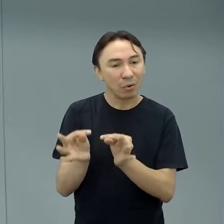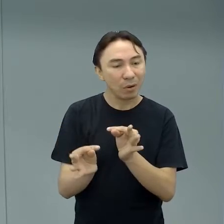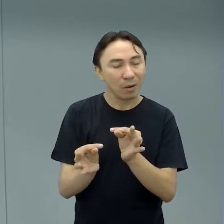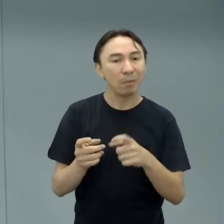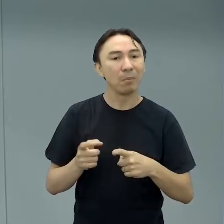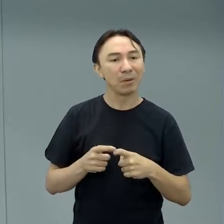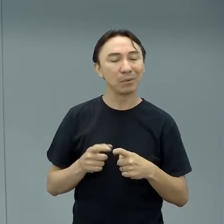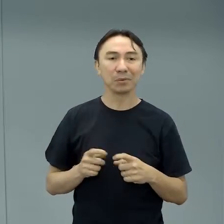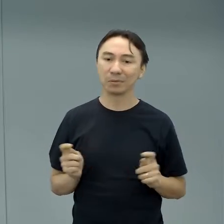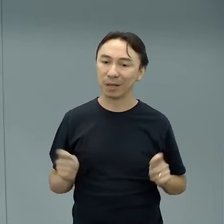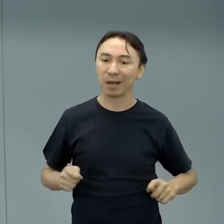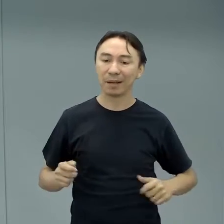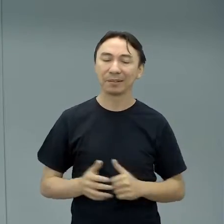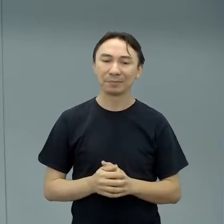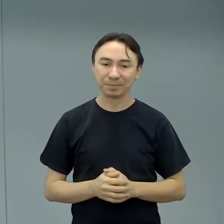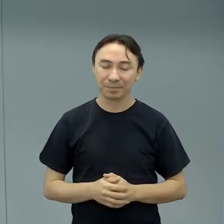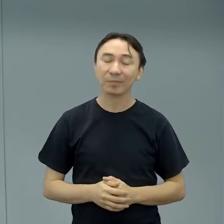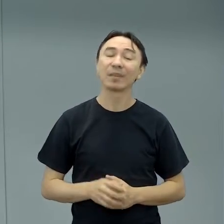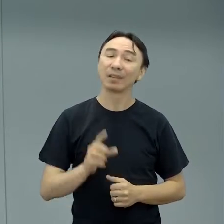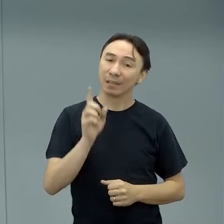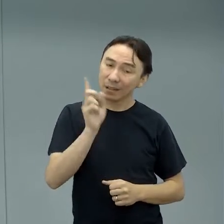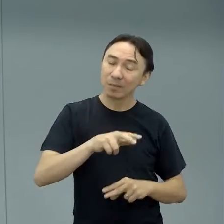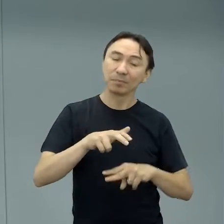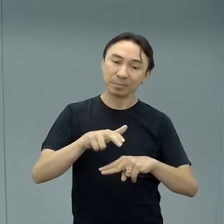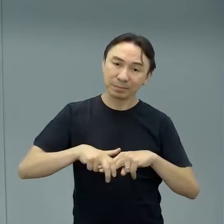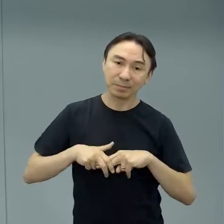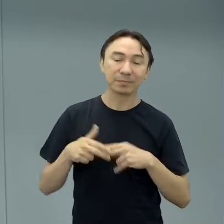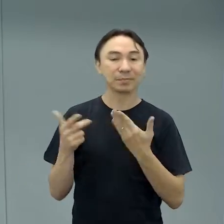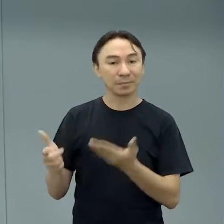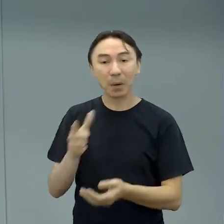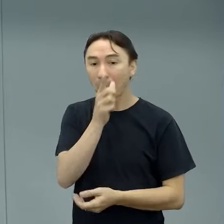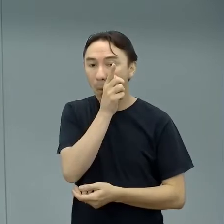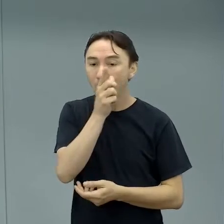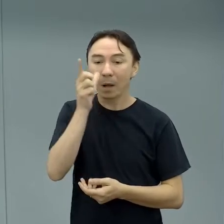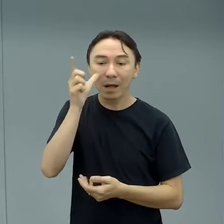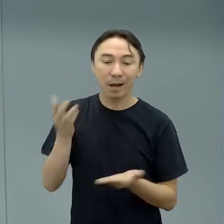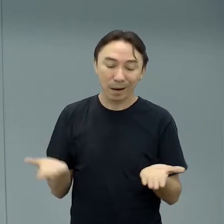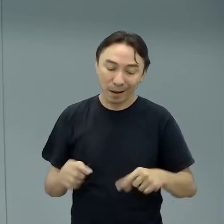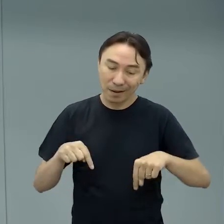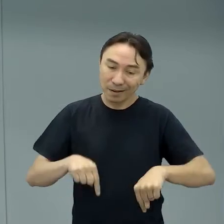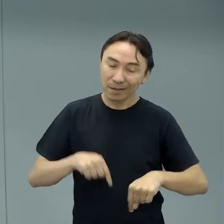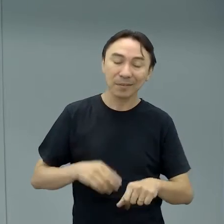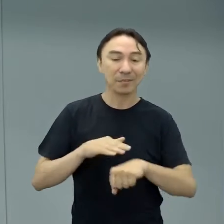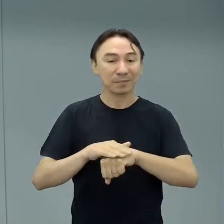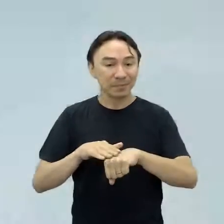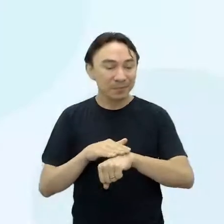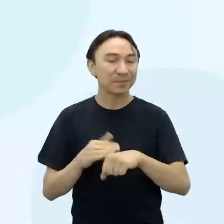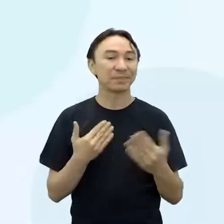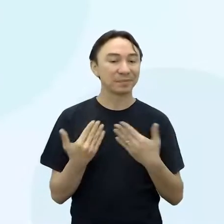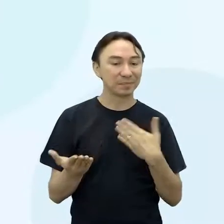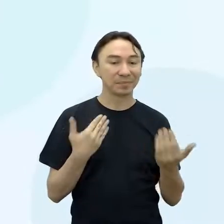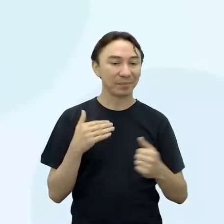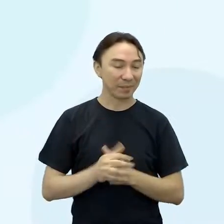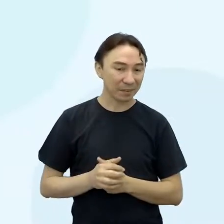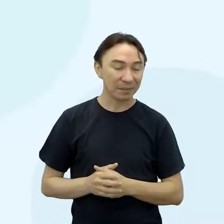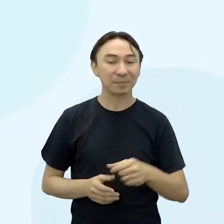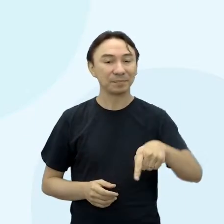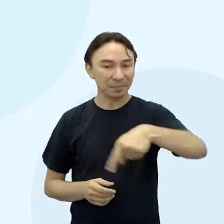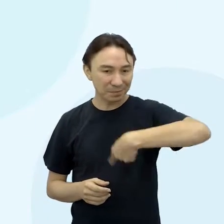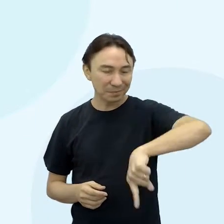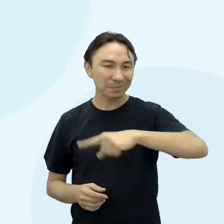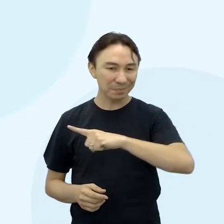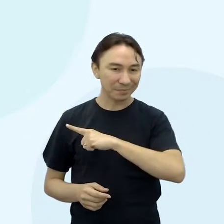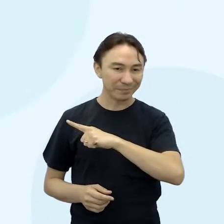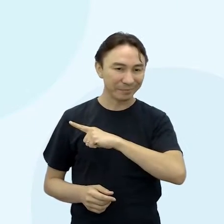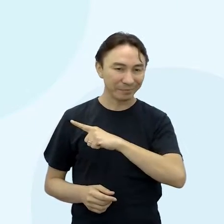pouquinho mais sobre isso conosco. E aí, compartilhando conhecimentos, eu coloquei